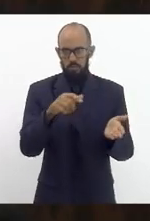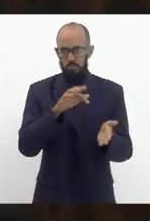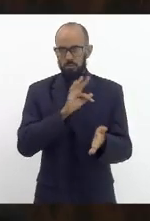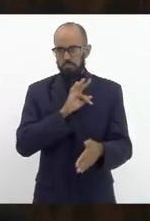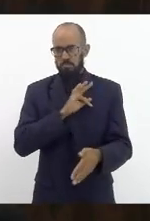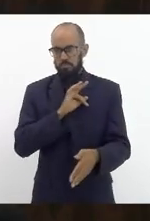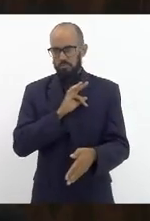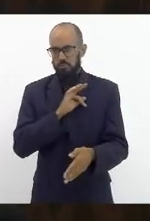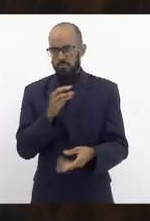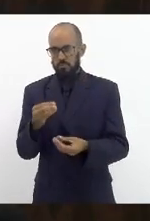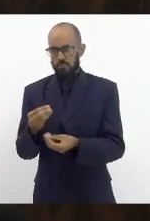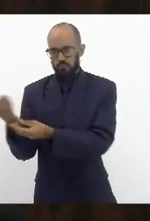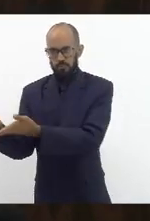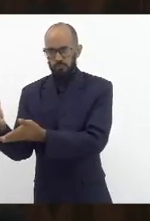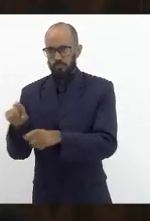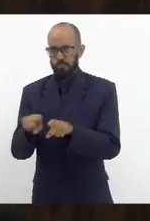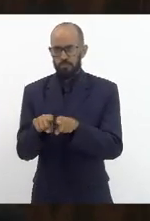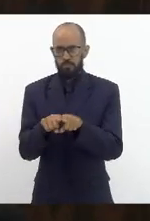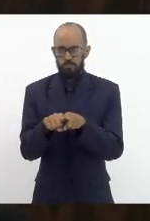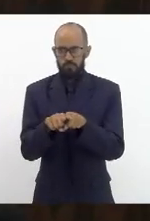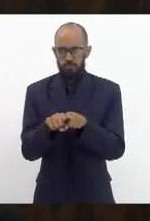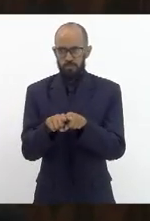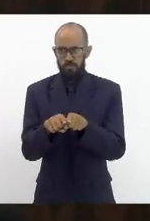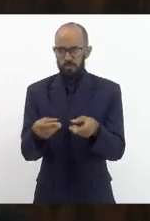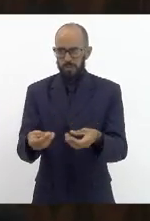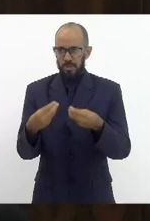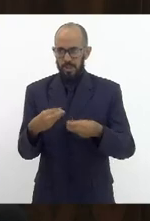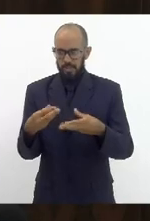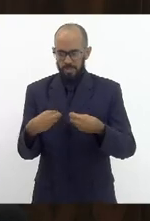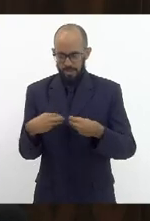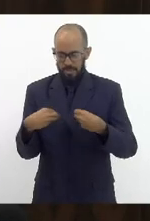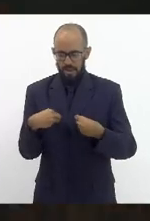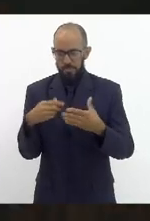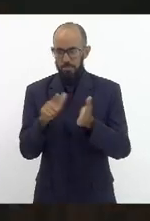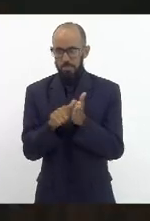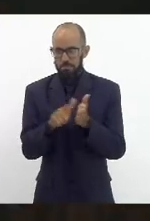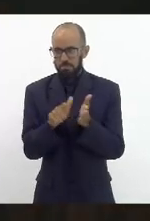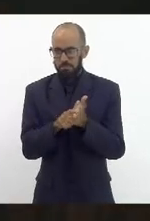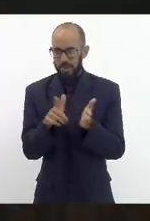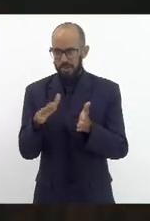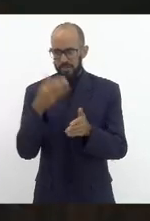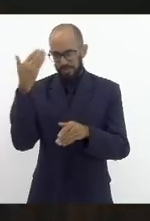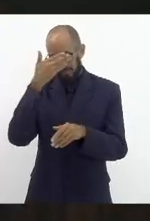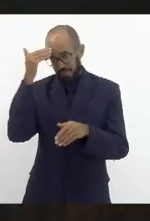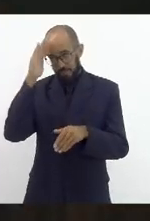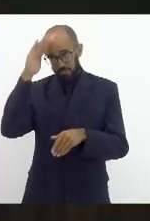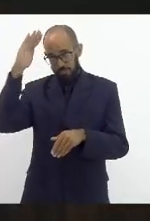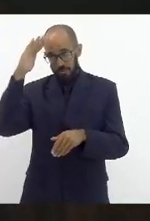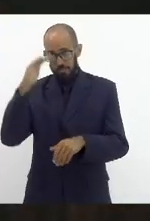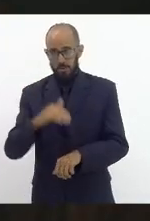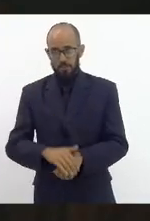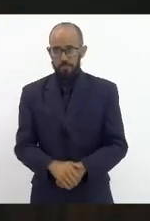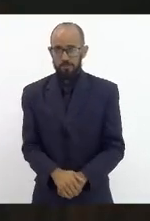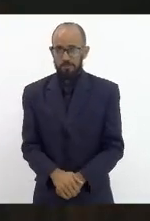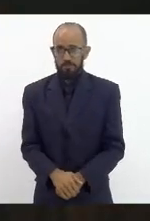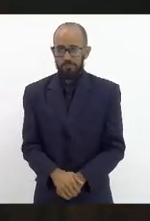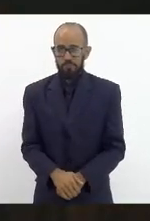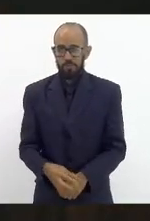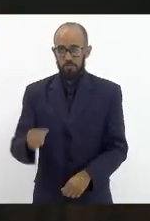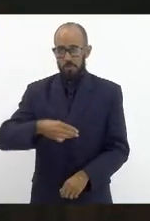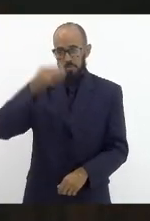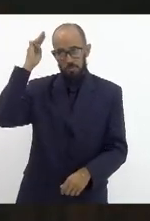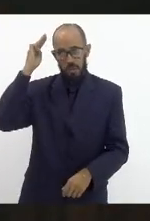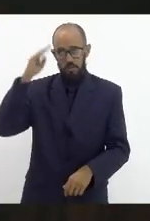porque enchem a gente de papel, né, chefe? E aí, às vezes, esquecem o principal. Trouxe uma para o